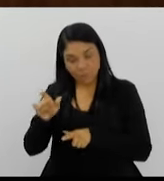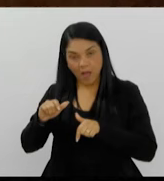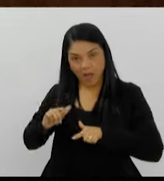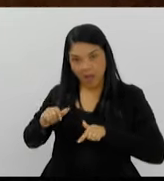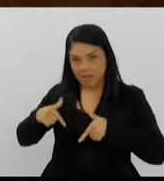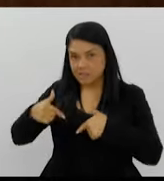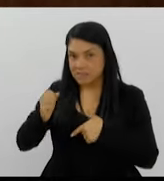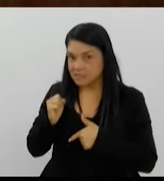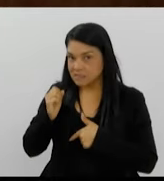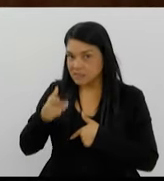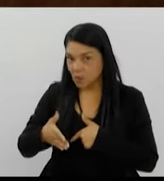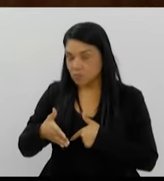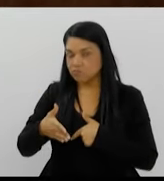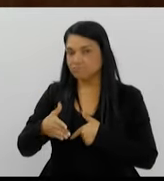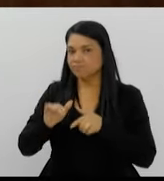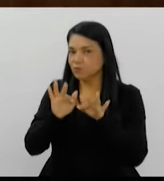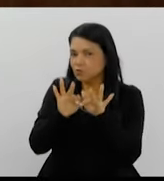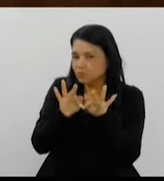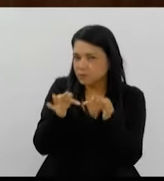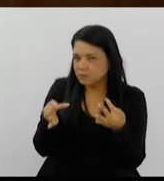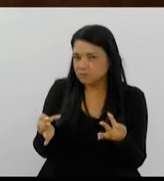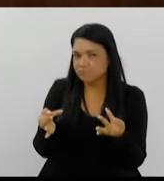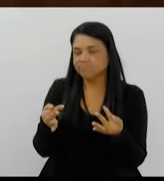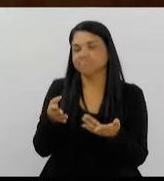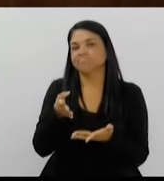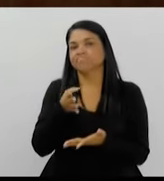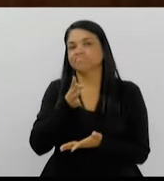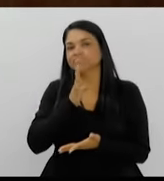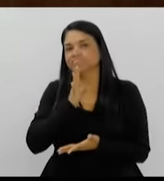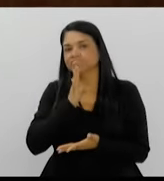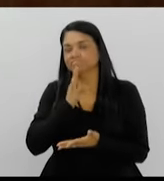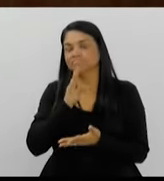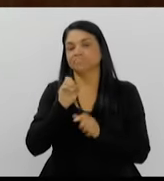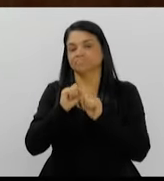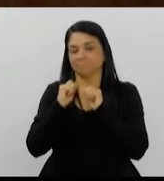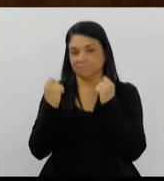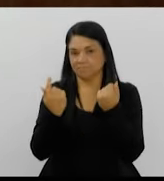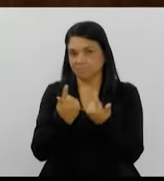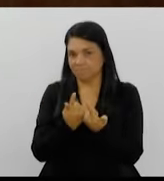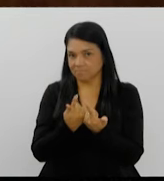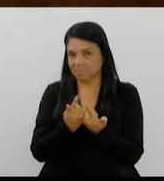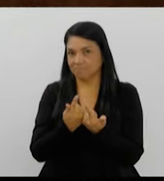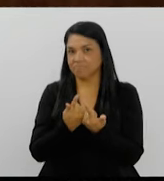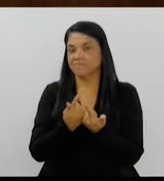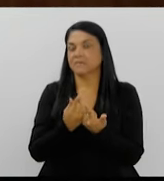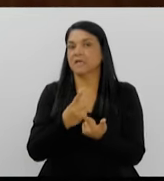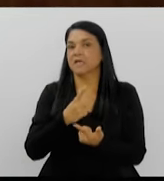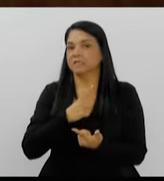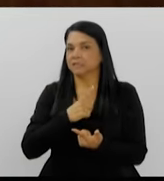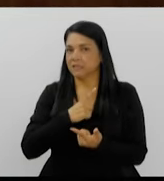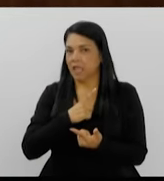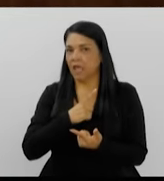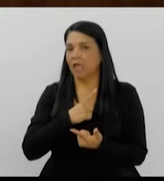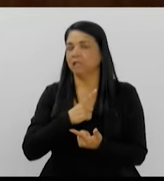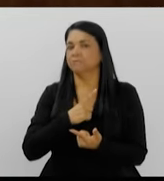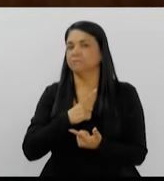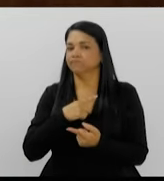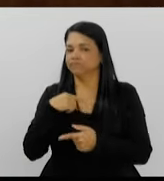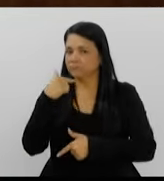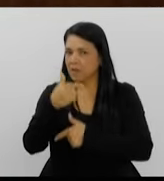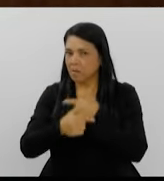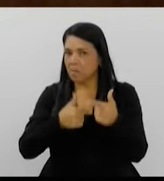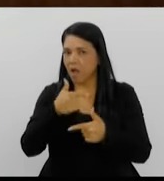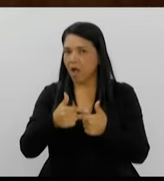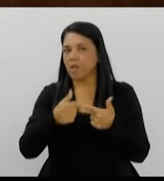possa reconhecer que a Assembleia Legislativa também tem muito a contribuir com a